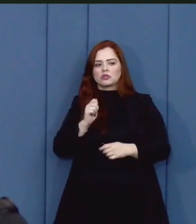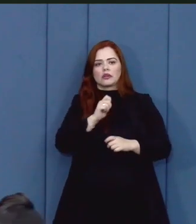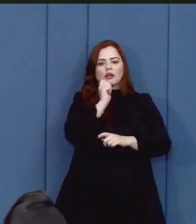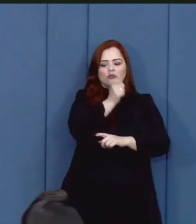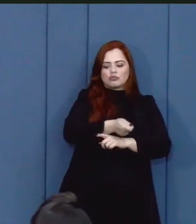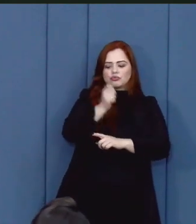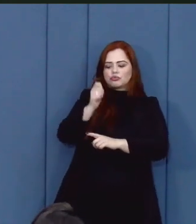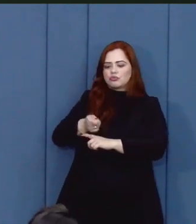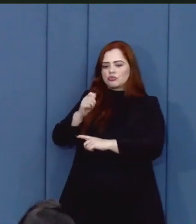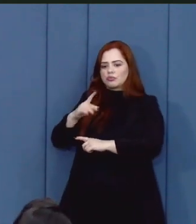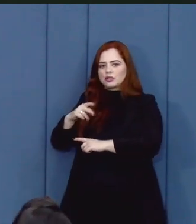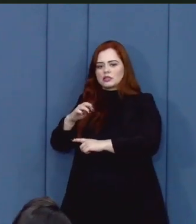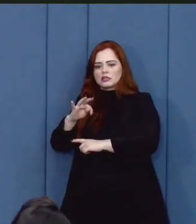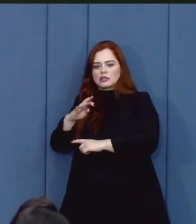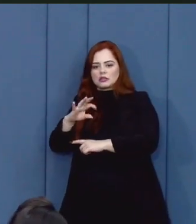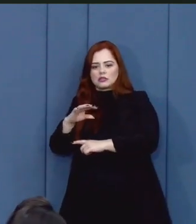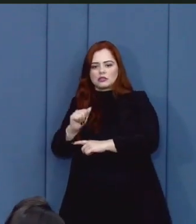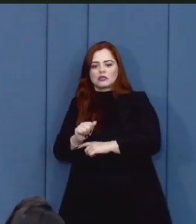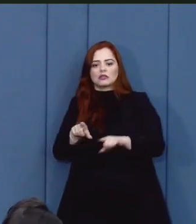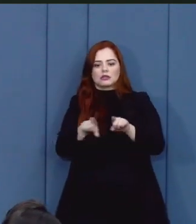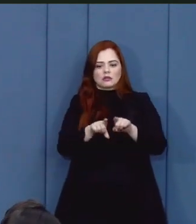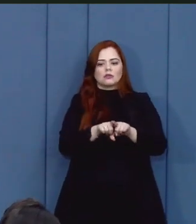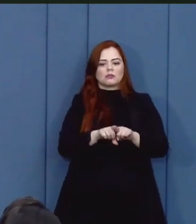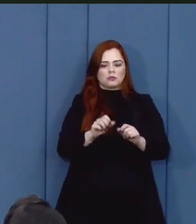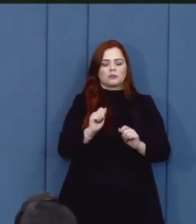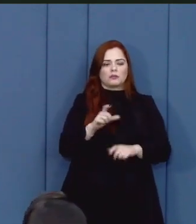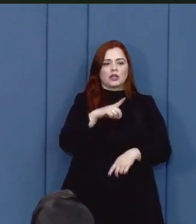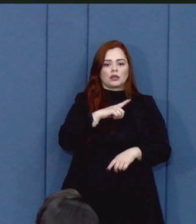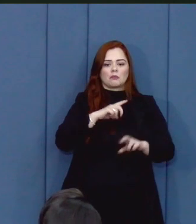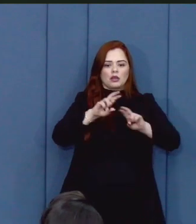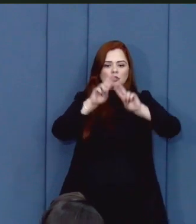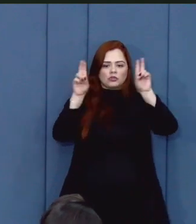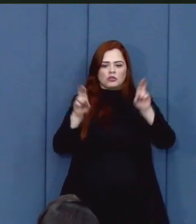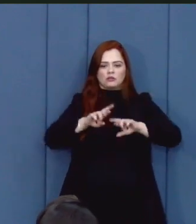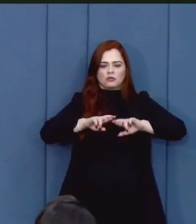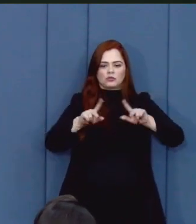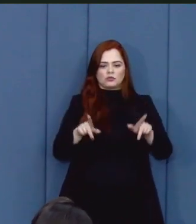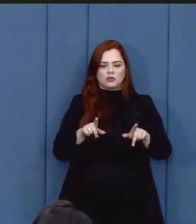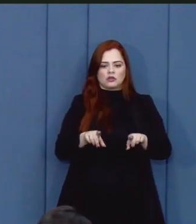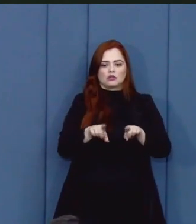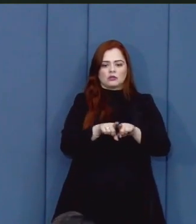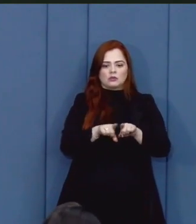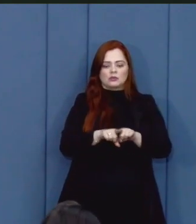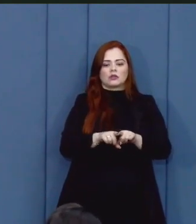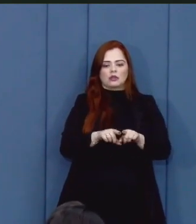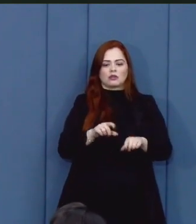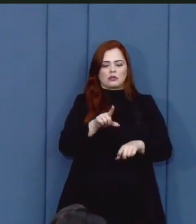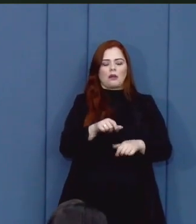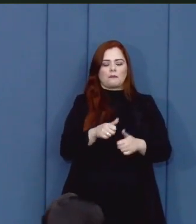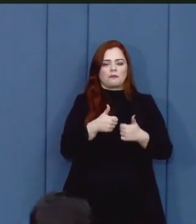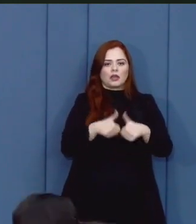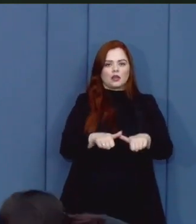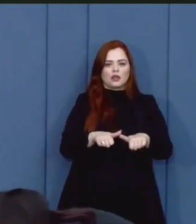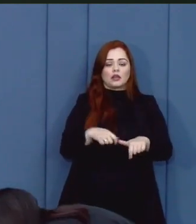pesticida, de risco microbiológico ou dos outros temas, com os comitês de